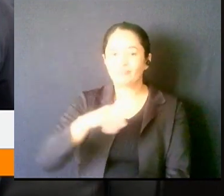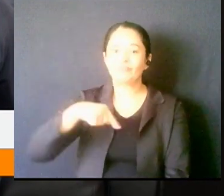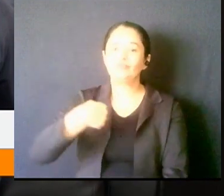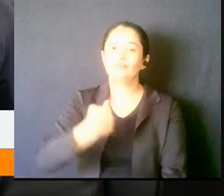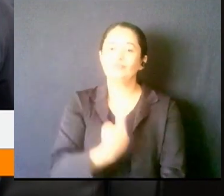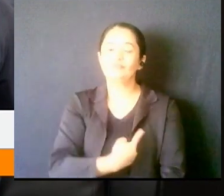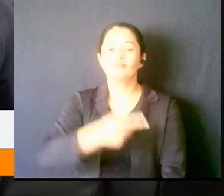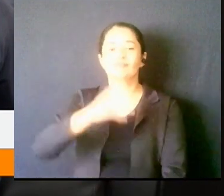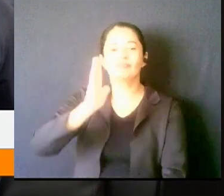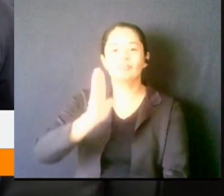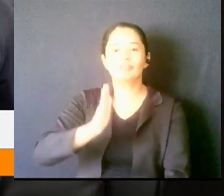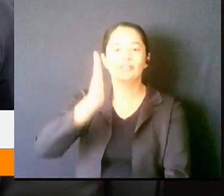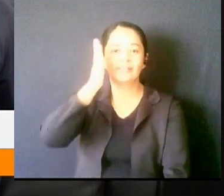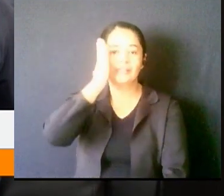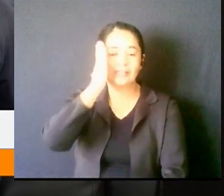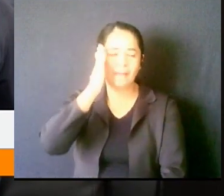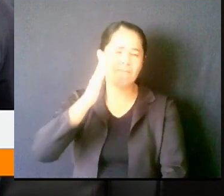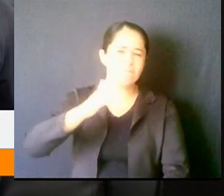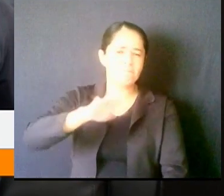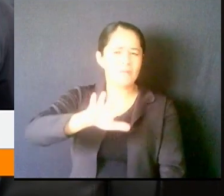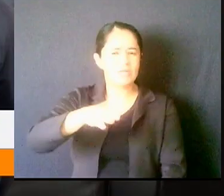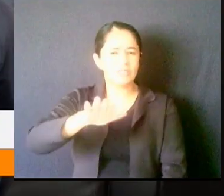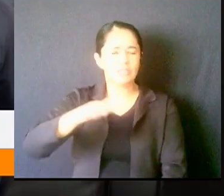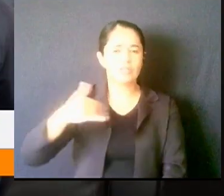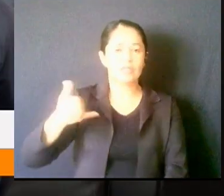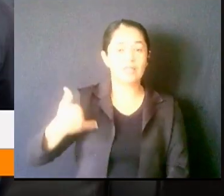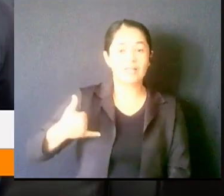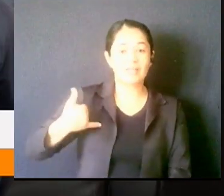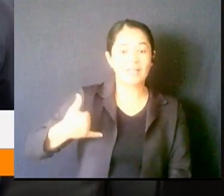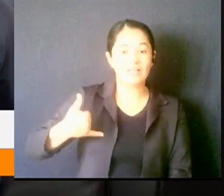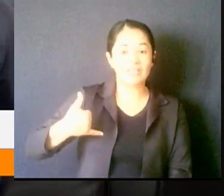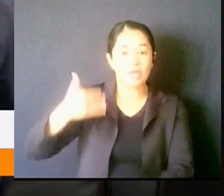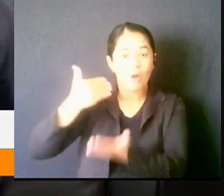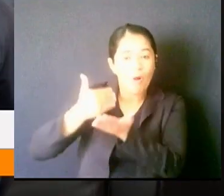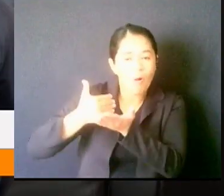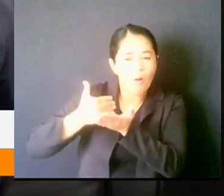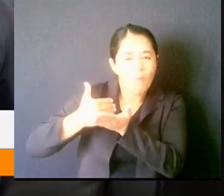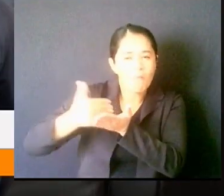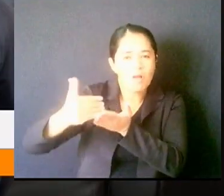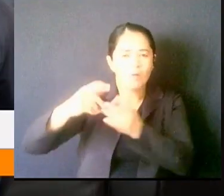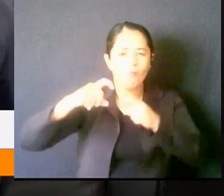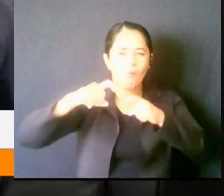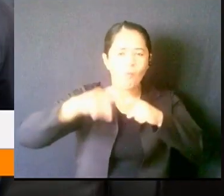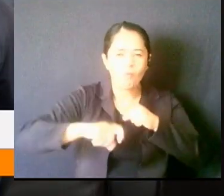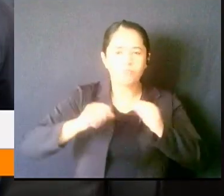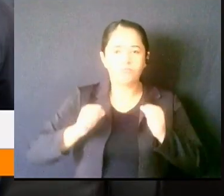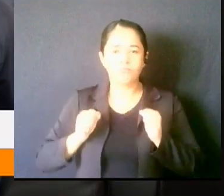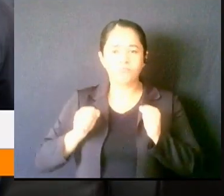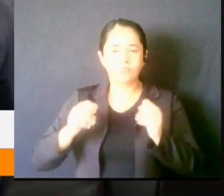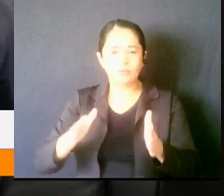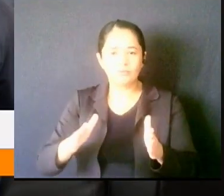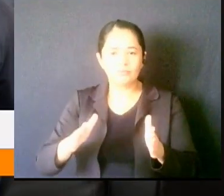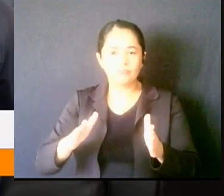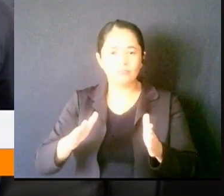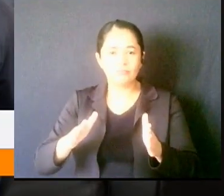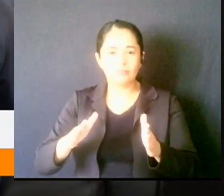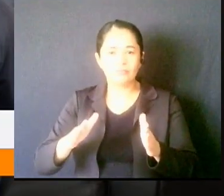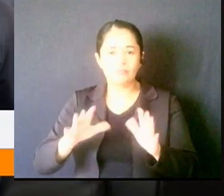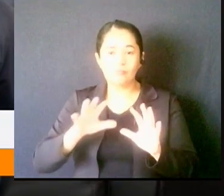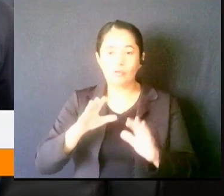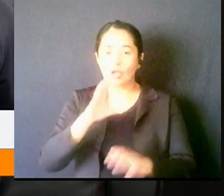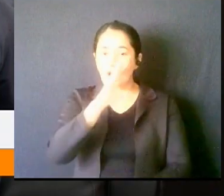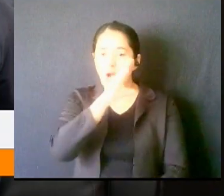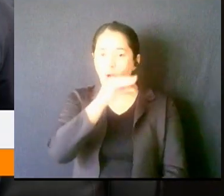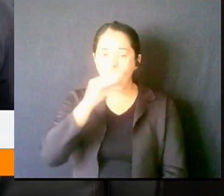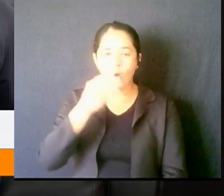média da iniciação da vida sexual Sim. pelos adolescentes, né, os adolescentes homens e mulheres,